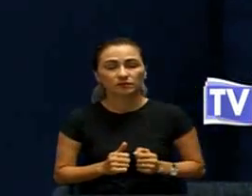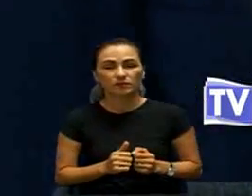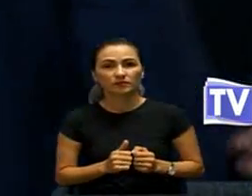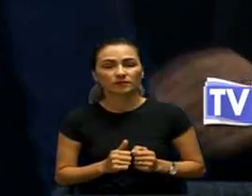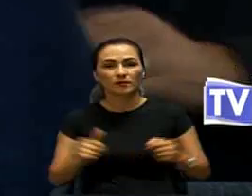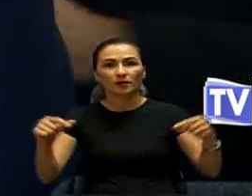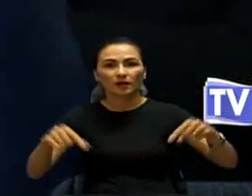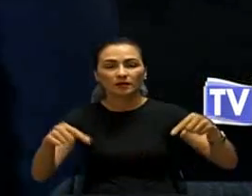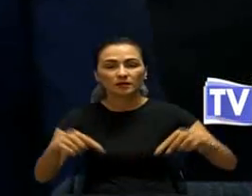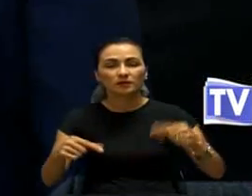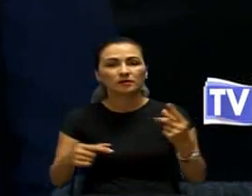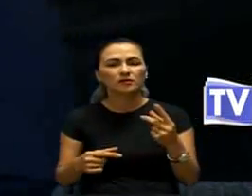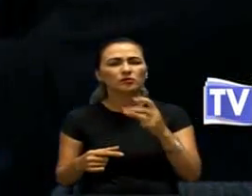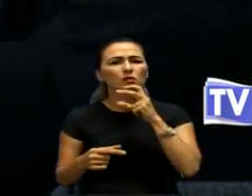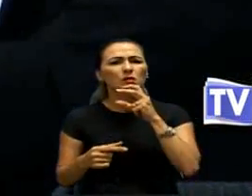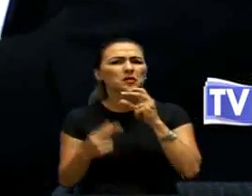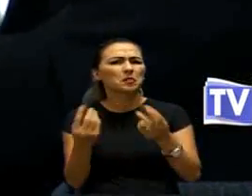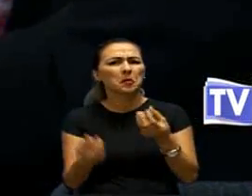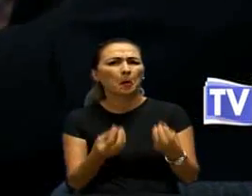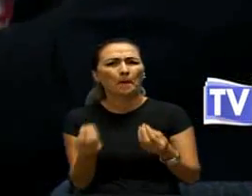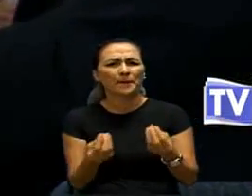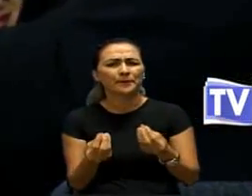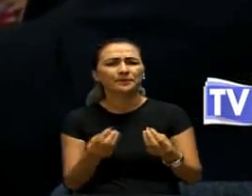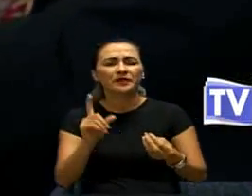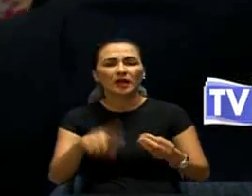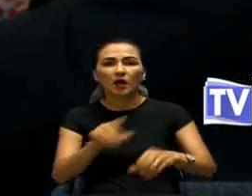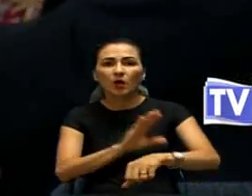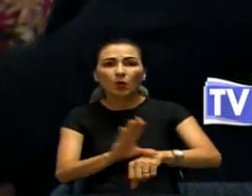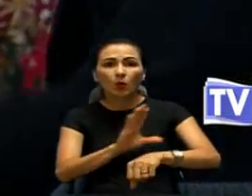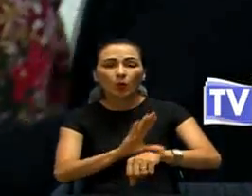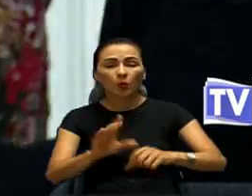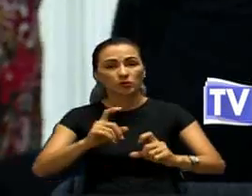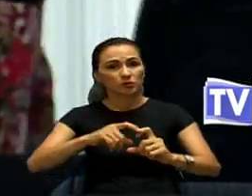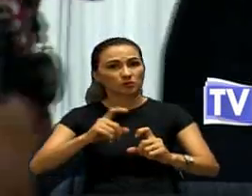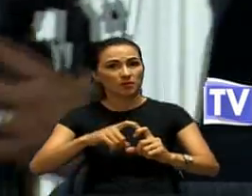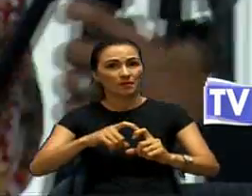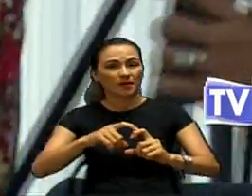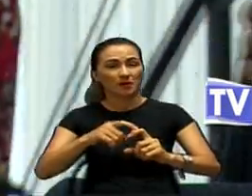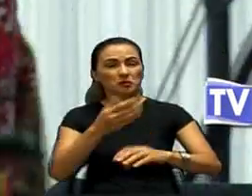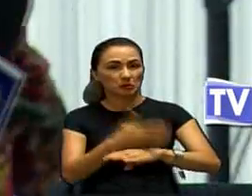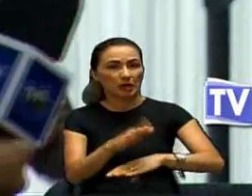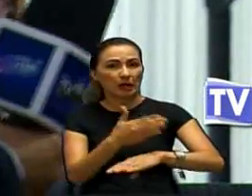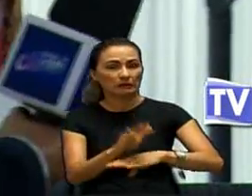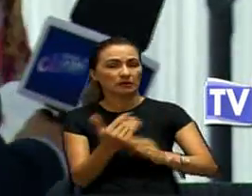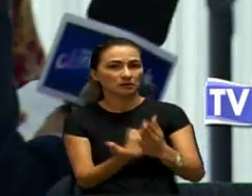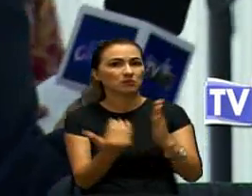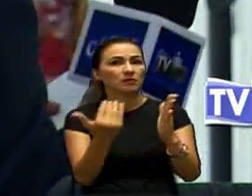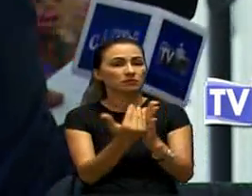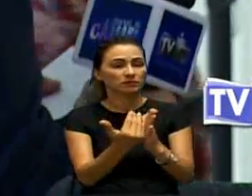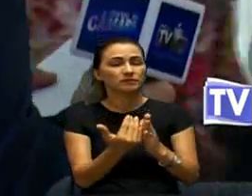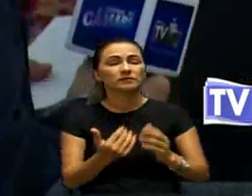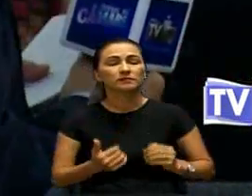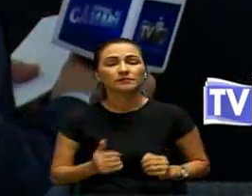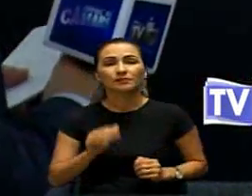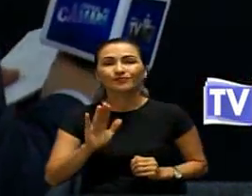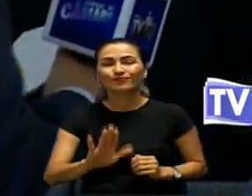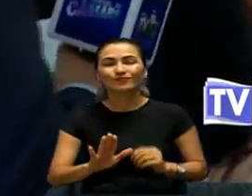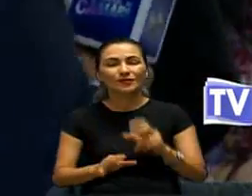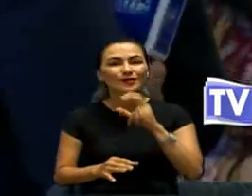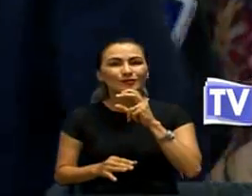organização e produção de formação dos profissionais da saúde. Infelizmente, nossa cidade ela ainda não